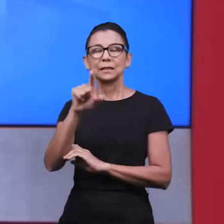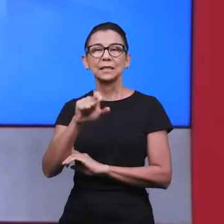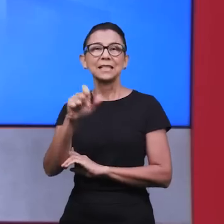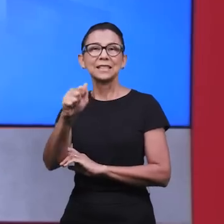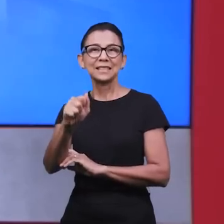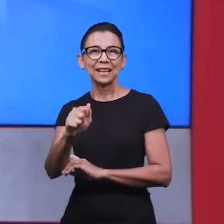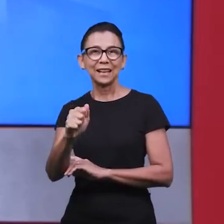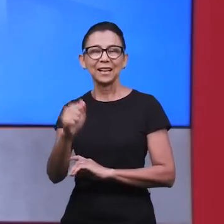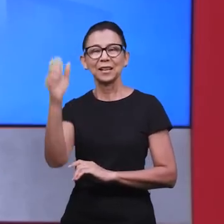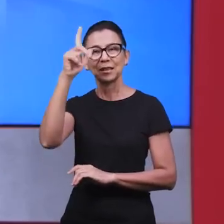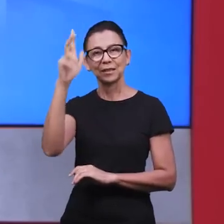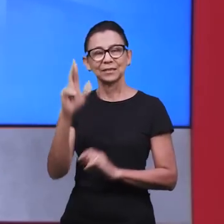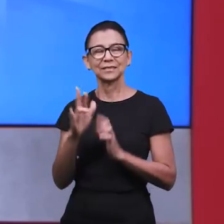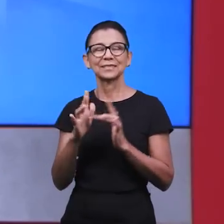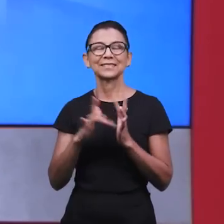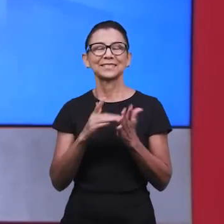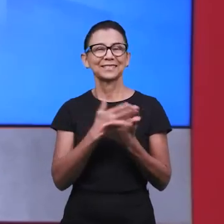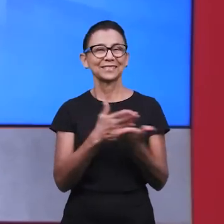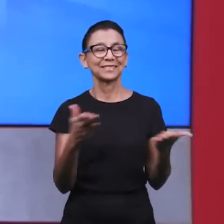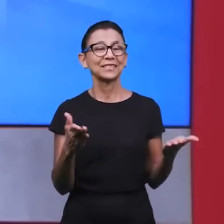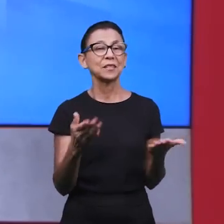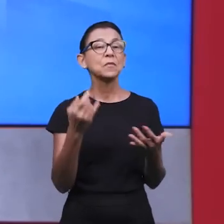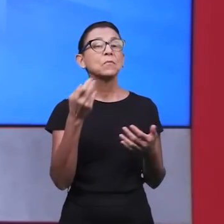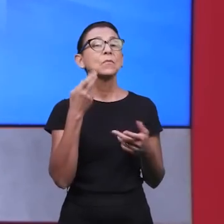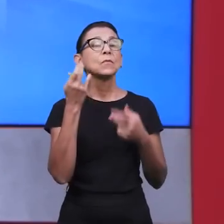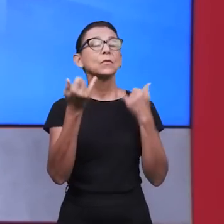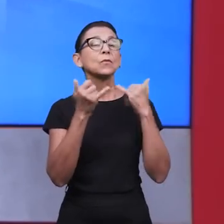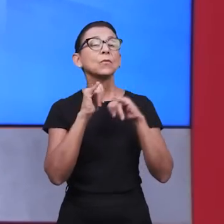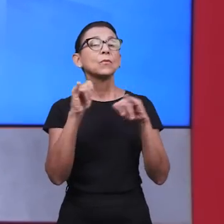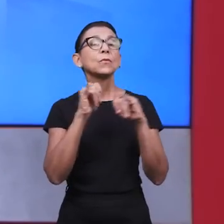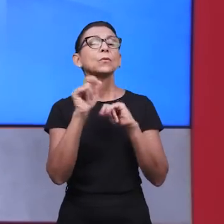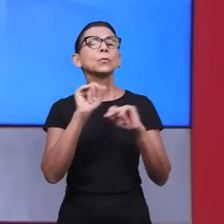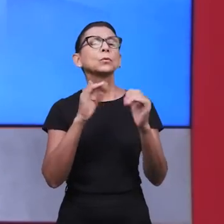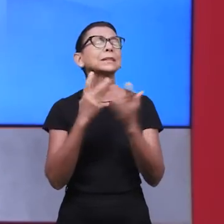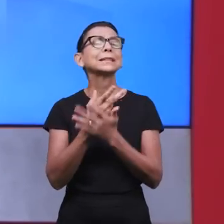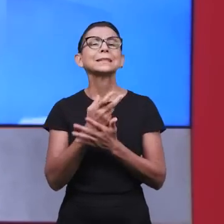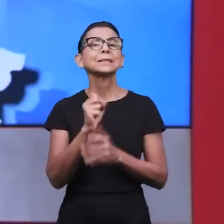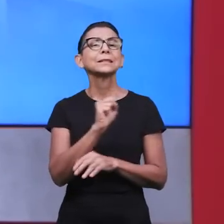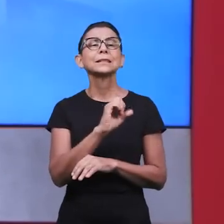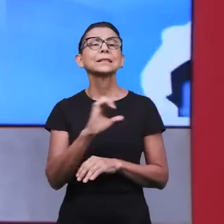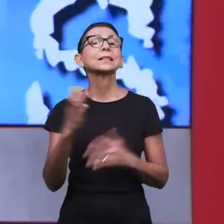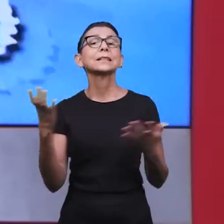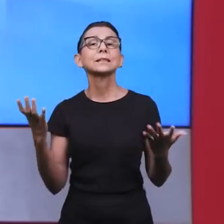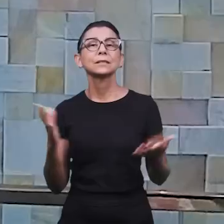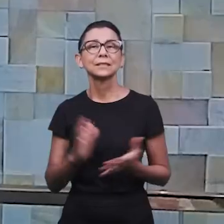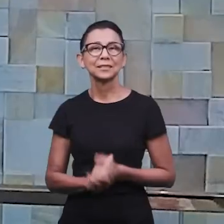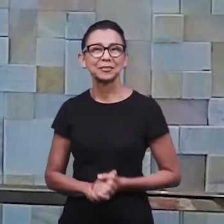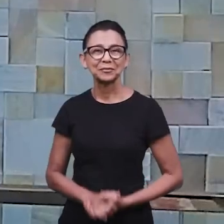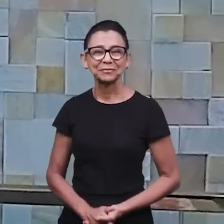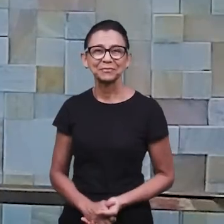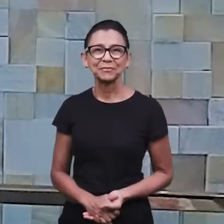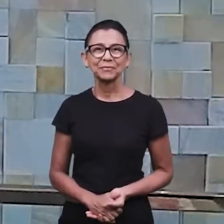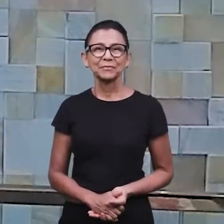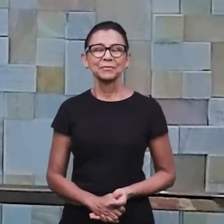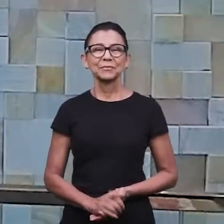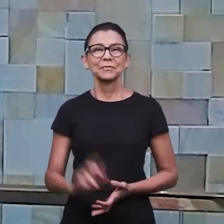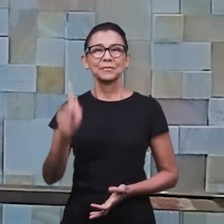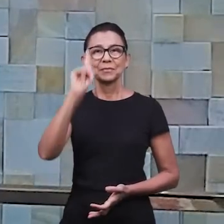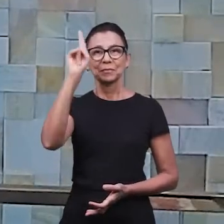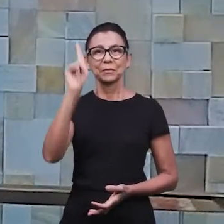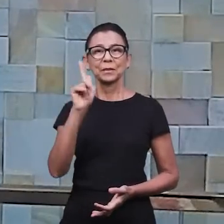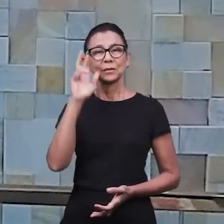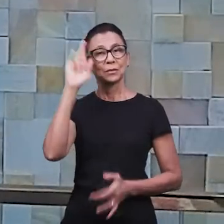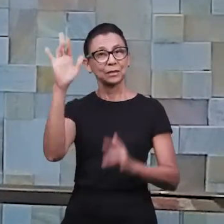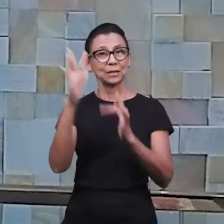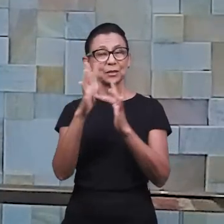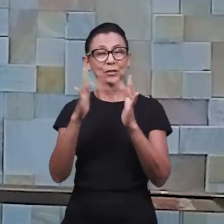Brezenzinski. Elisa, paz do Senhor Jesus, conta pra gente o que está acontecendo aí em Santa Catarina. O que aconteceu, Elisa? A paz do Senhor